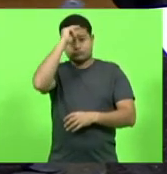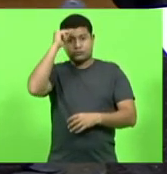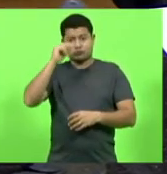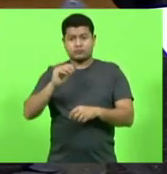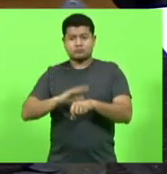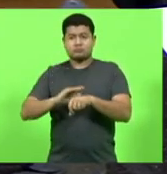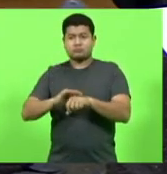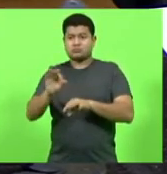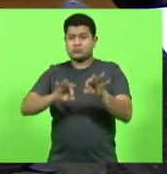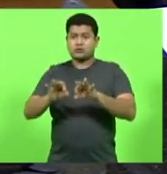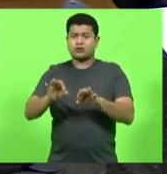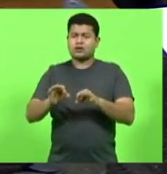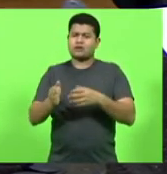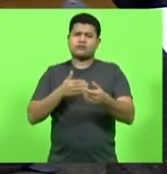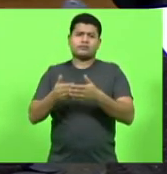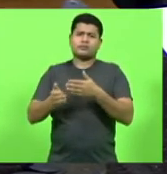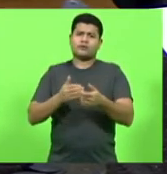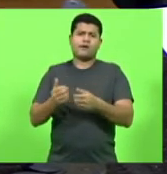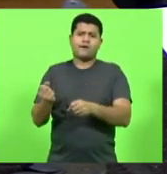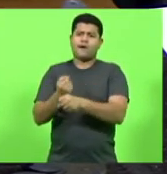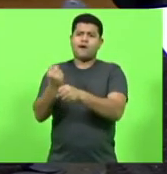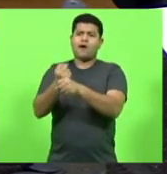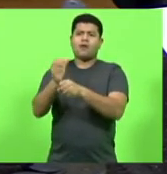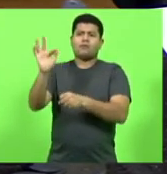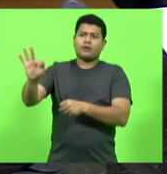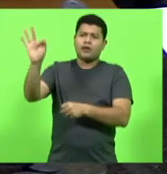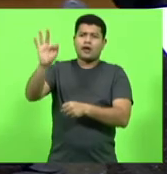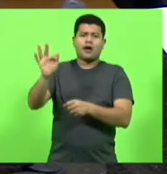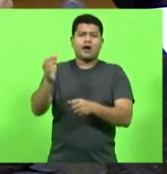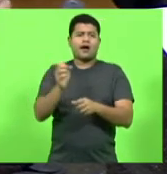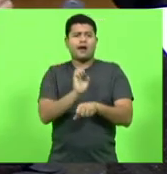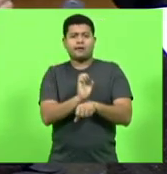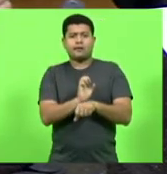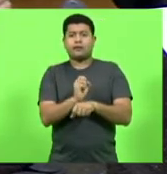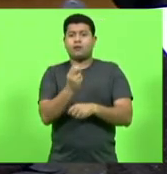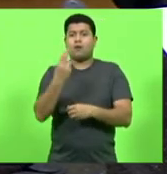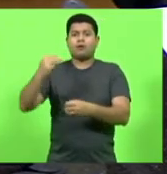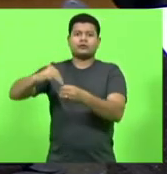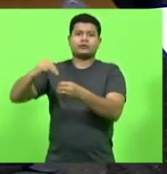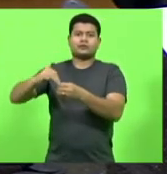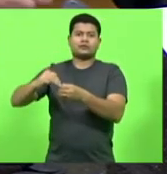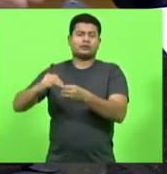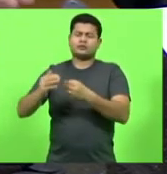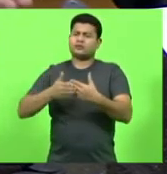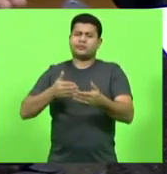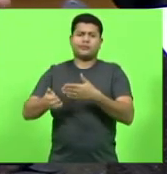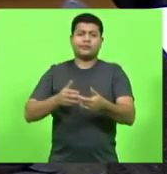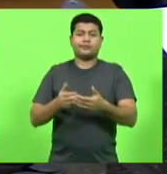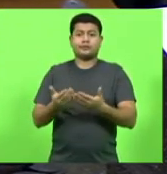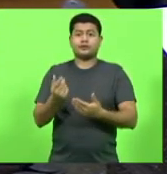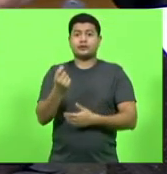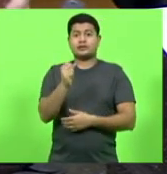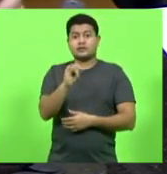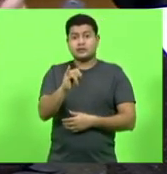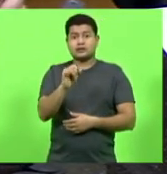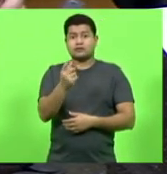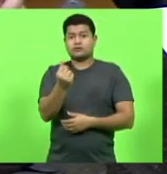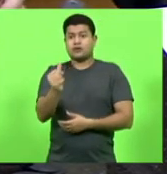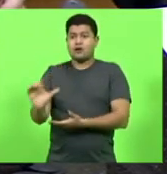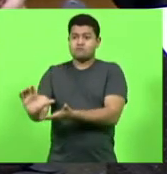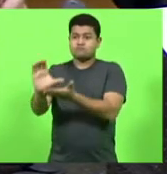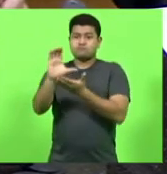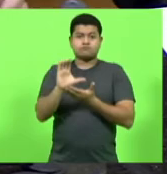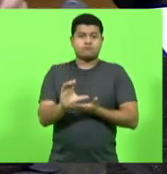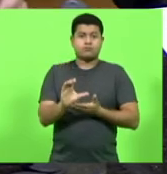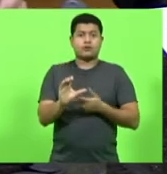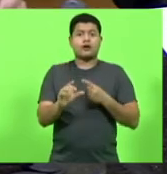interessa se a obra é federal, é estadual ou é municipal? Desde que os recursos venham da esfera municipal, estadual ou federal.